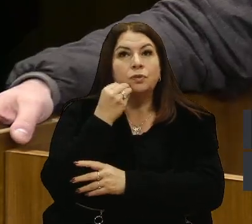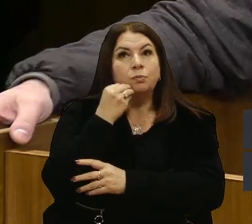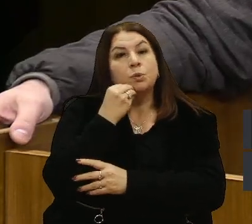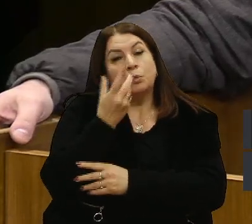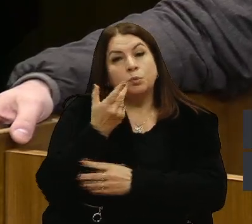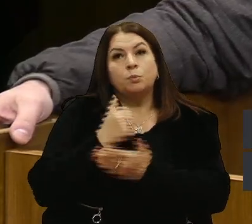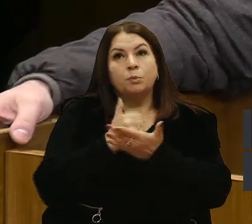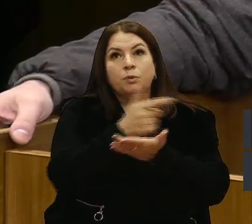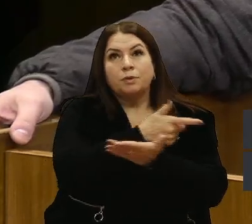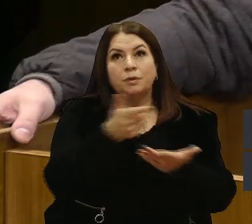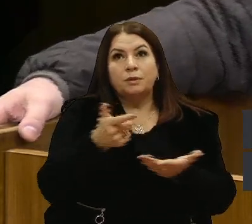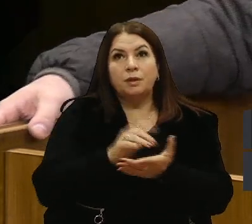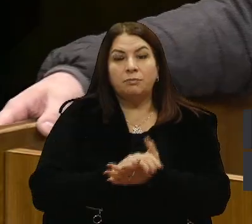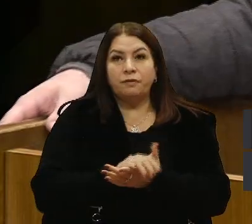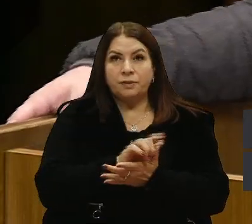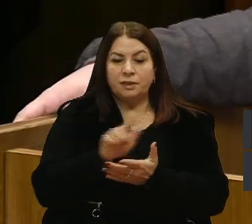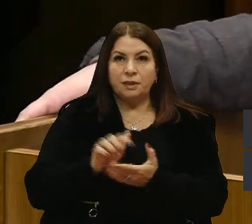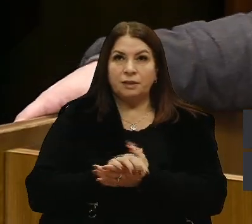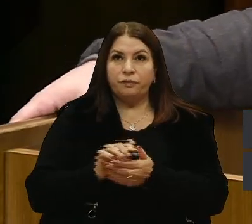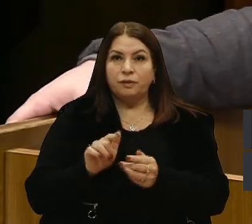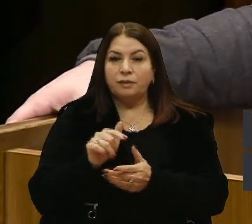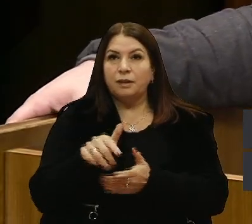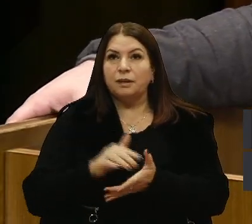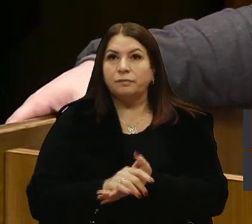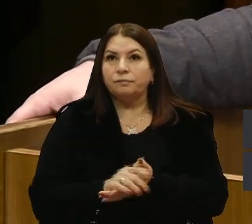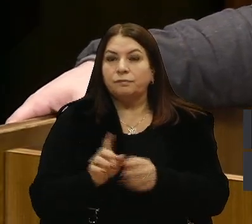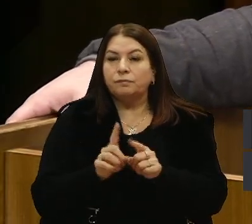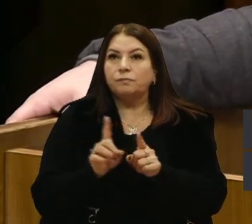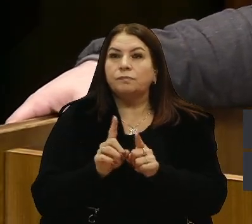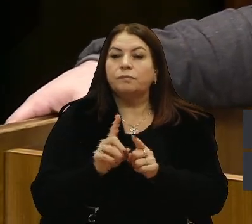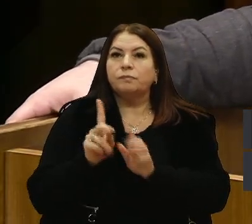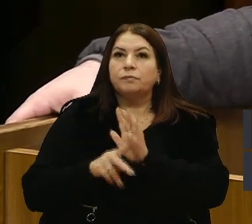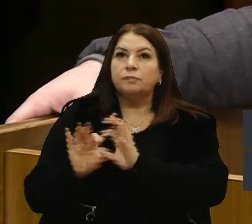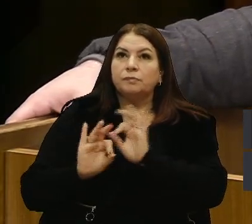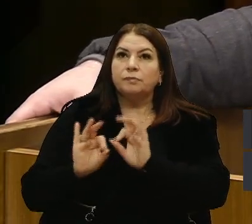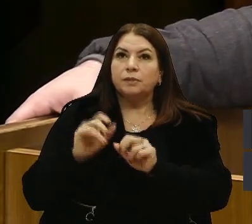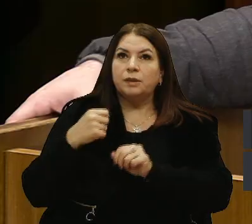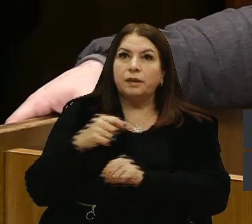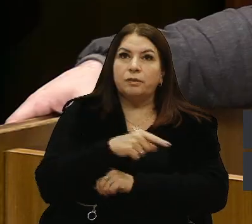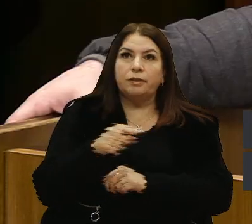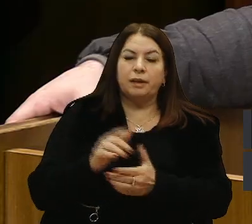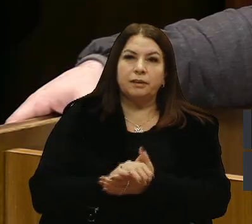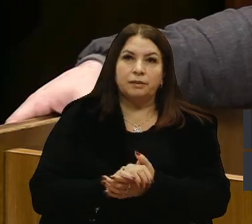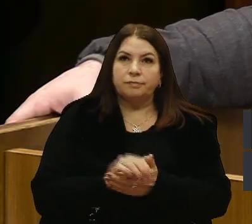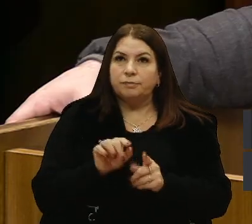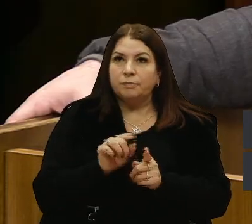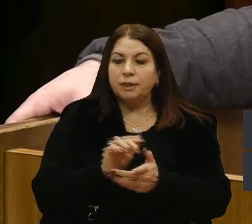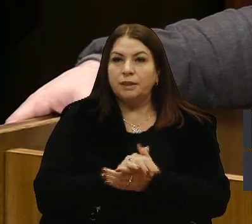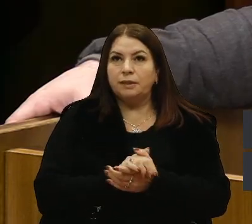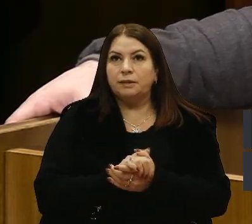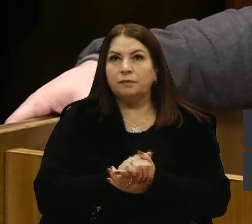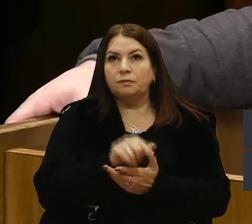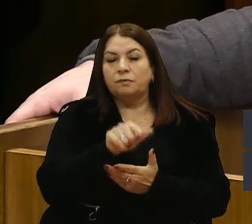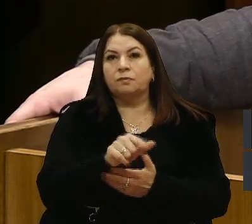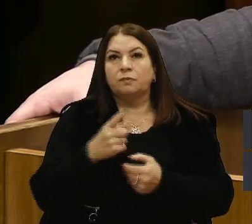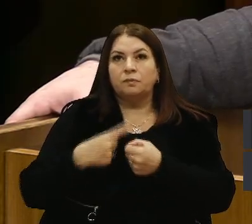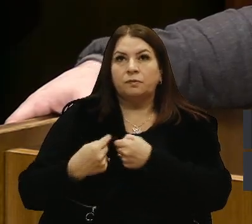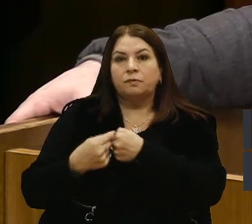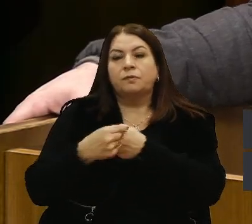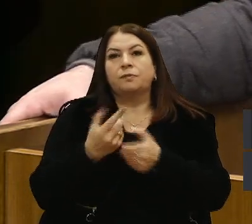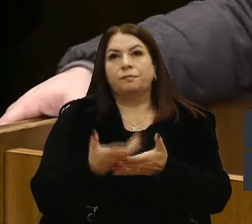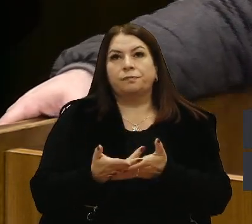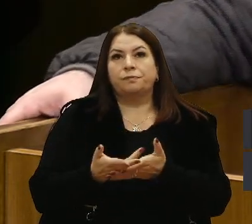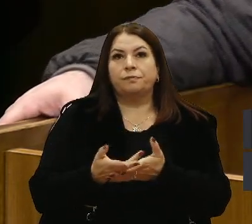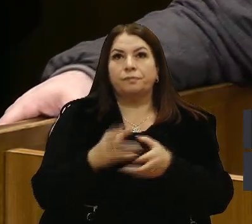conto com o apoio dos nobres pares para aprovar esse projeto tão necessário para a nossa cidade